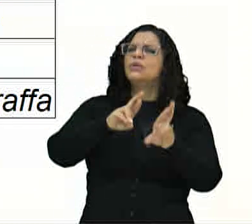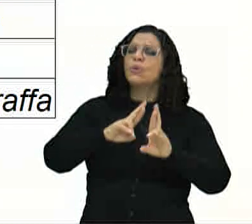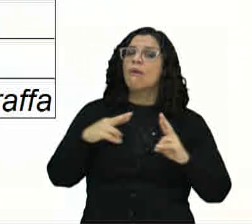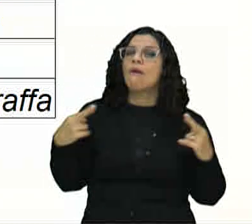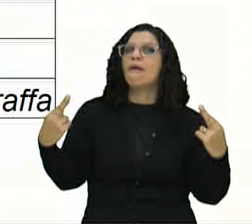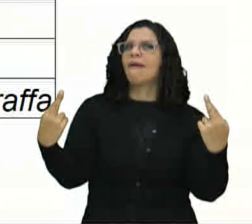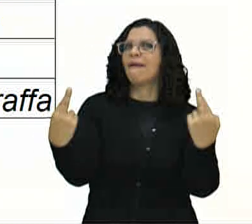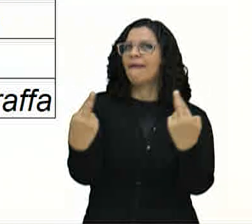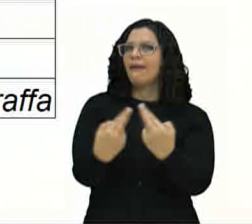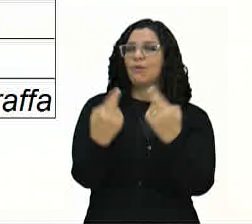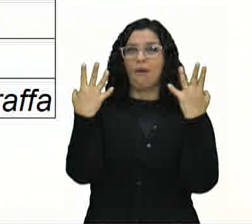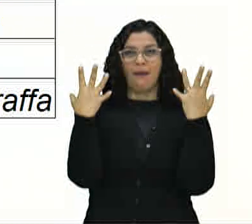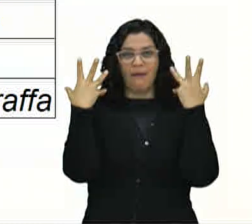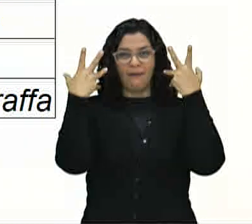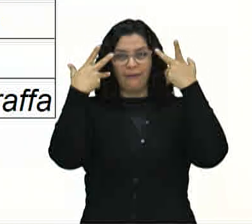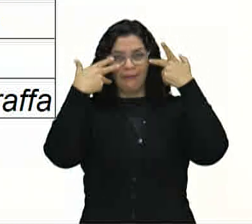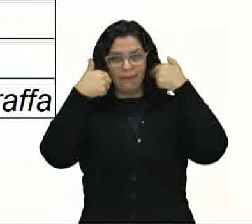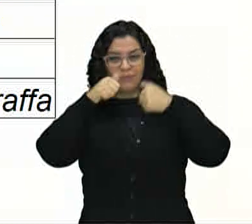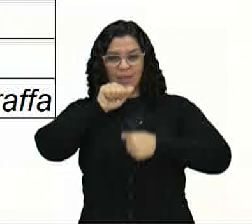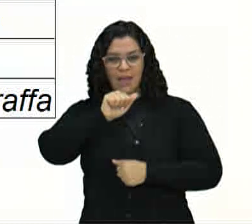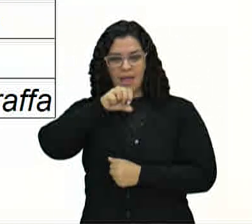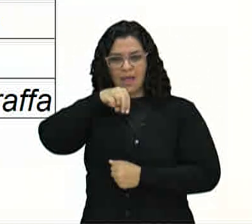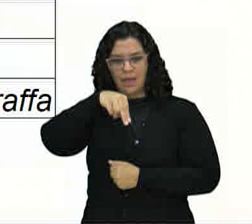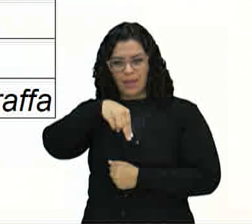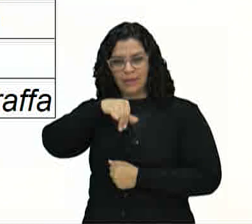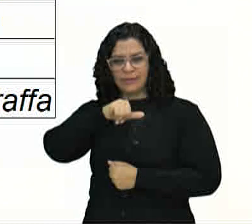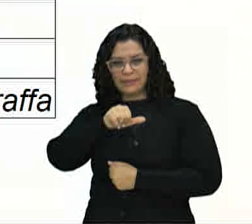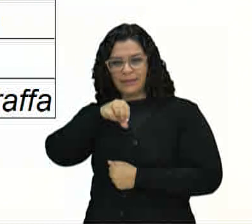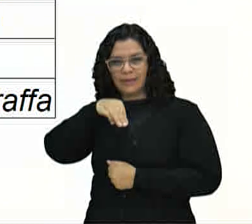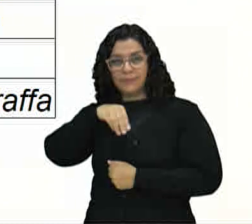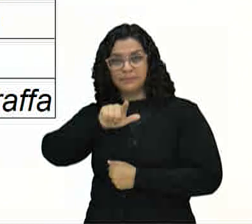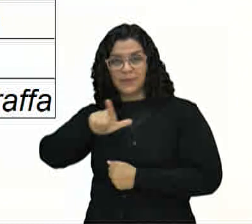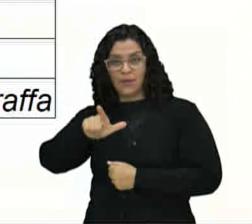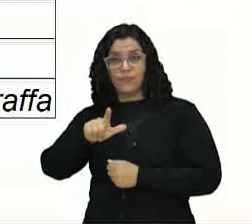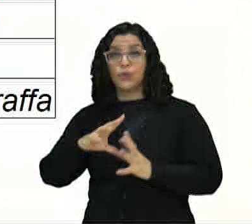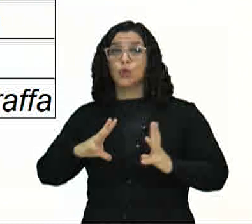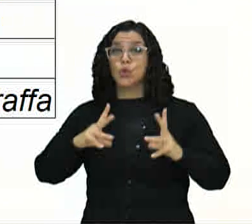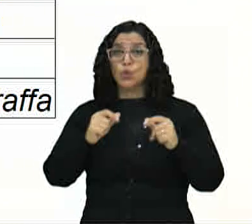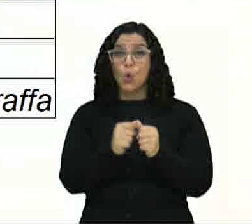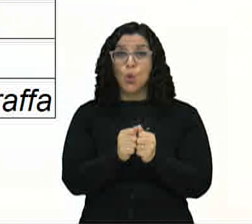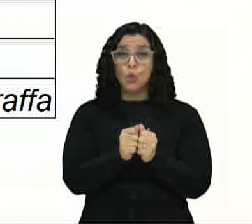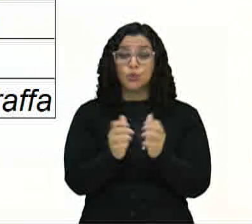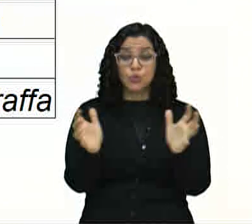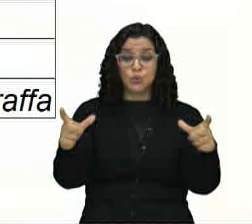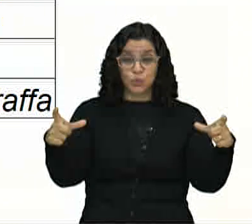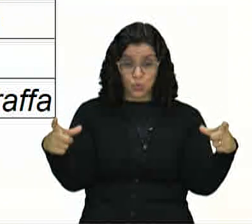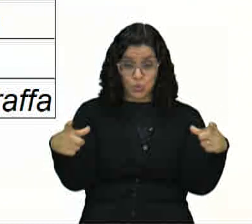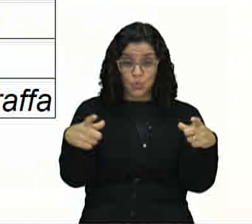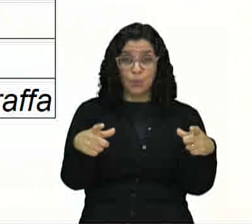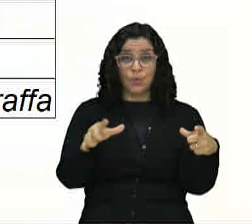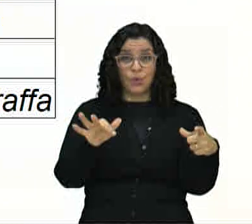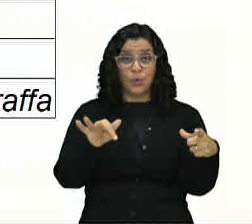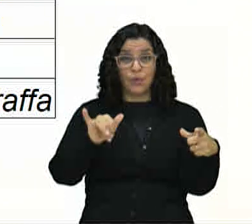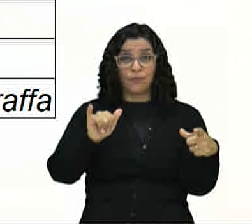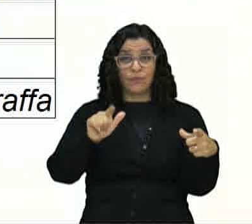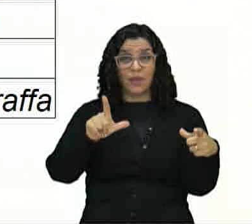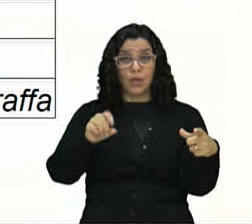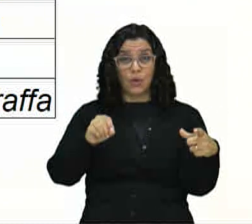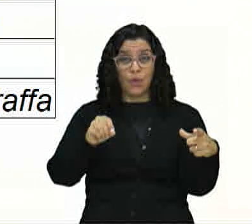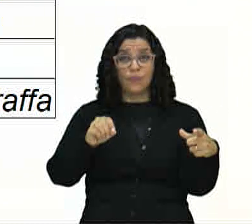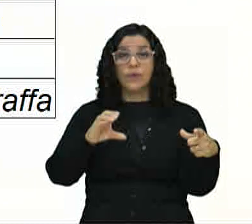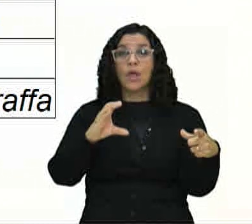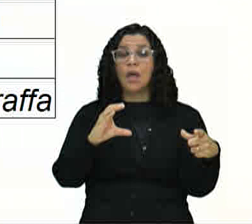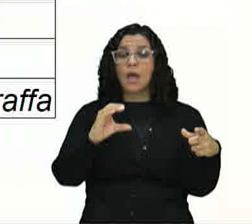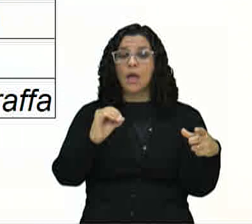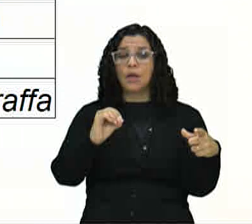reino animal, são animais. Todos pertencem ao filo Chordata, que é o filo dos